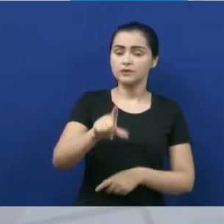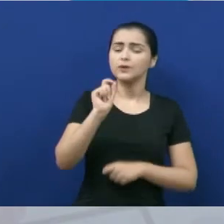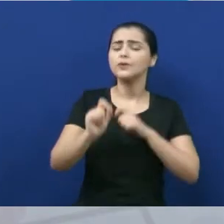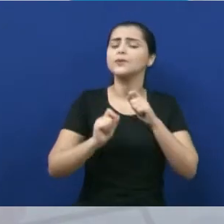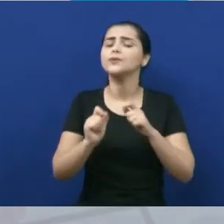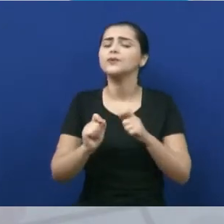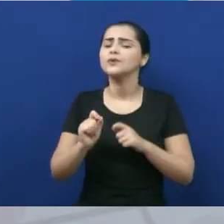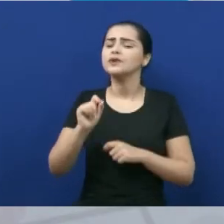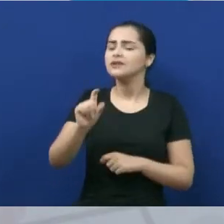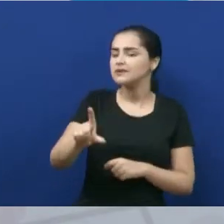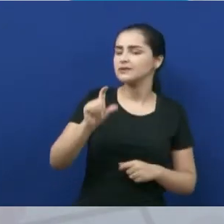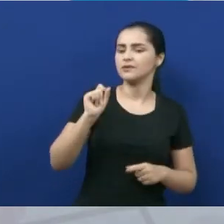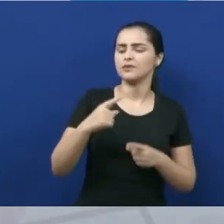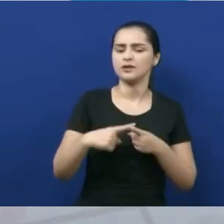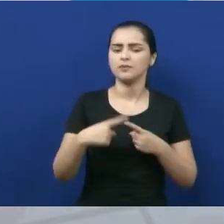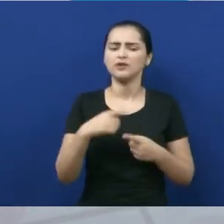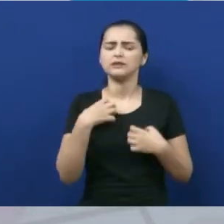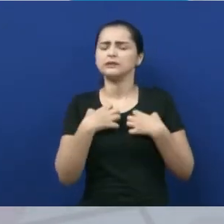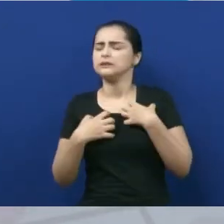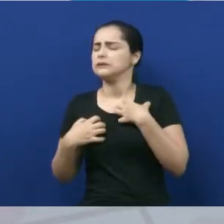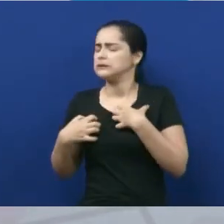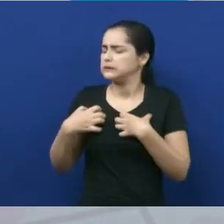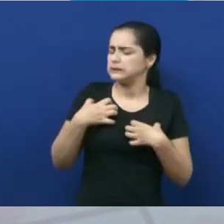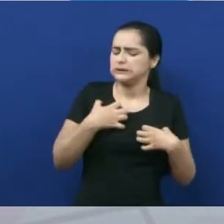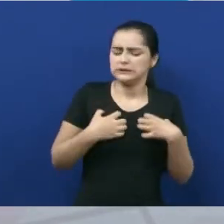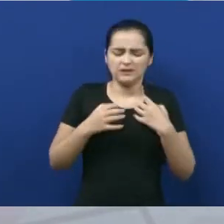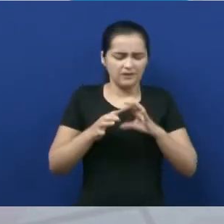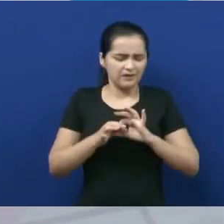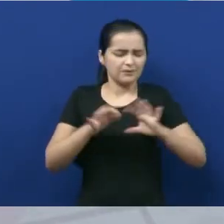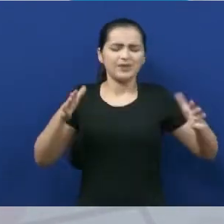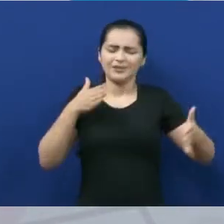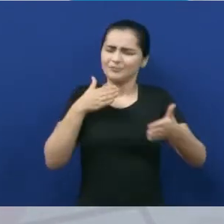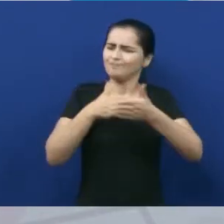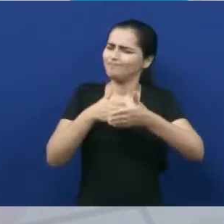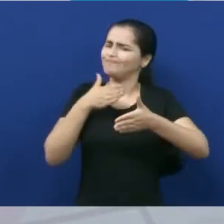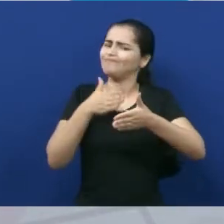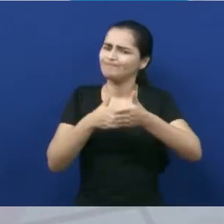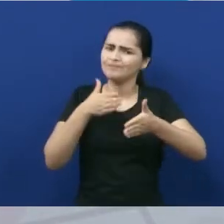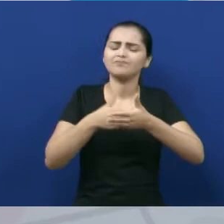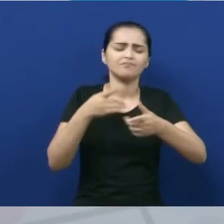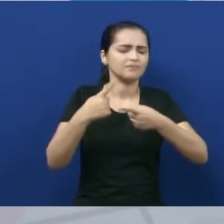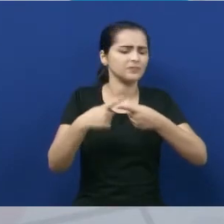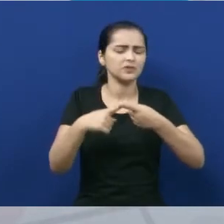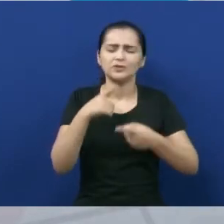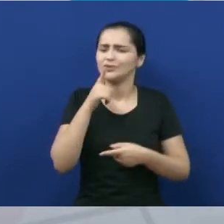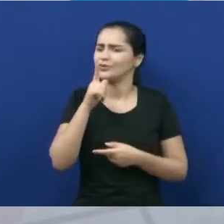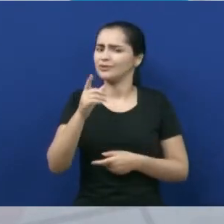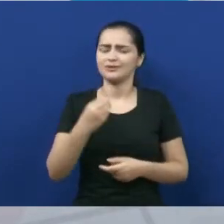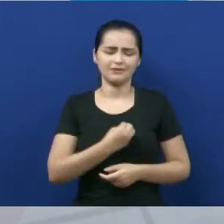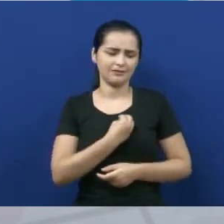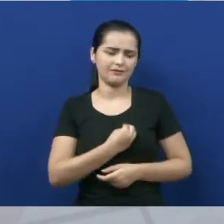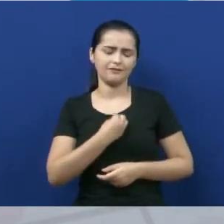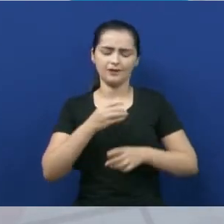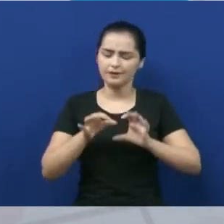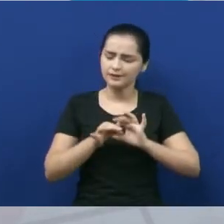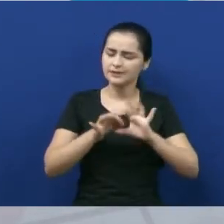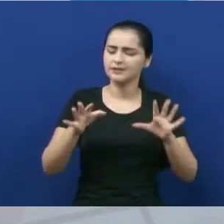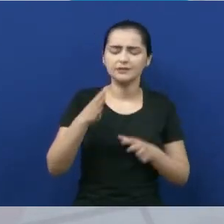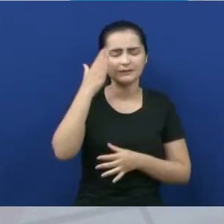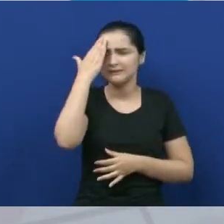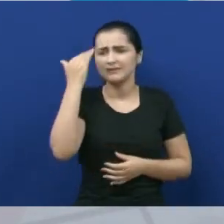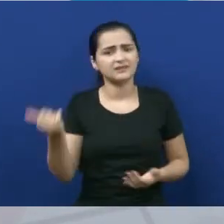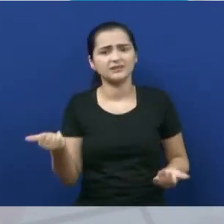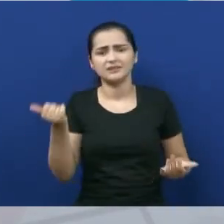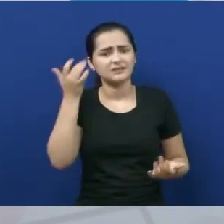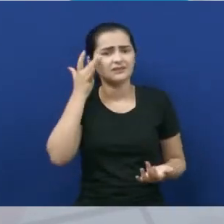angústia porque eu tenho uma liberdade ilimitada mas eu não consigo conviver com essa liberdade eu não sei o que fazer com essa